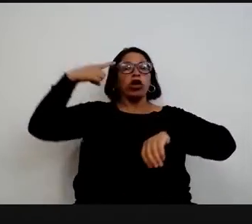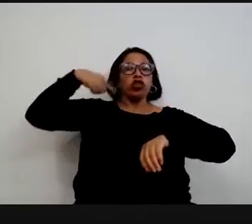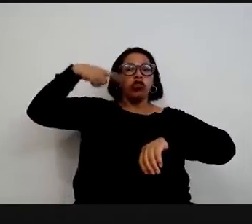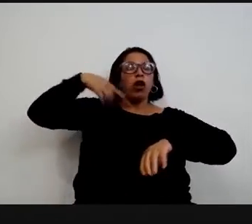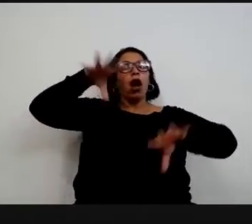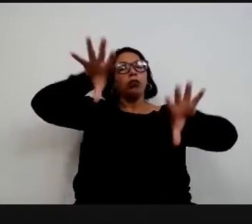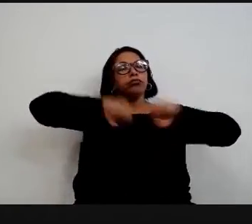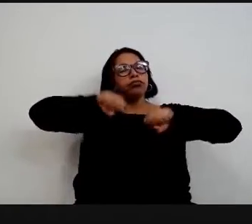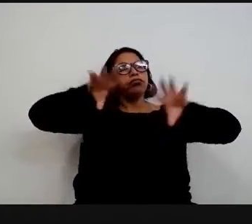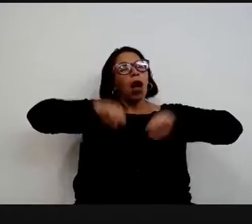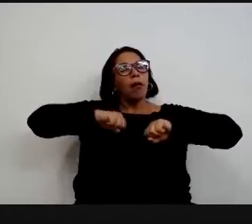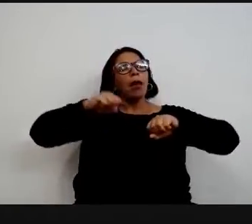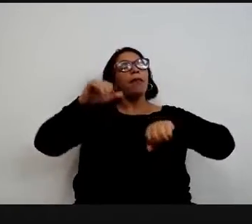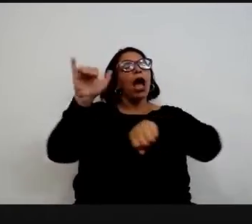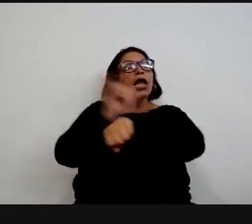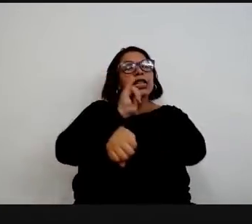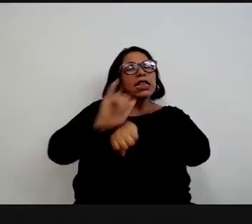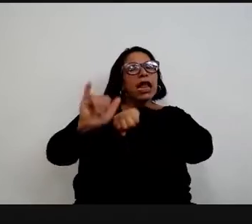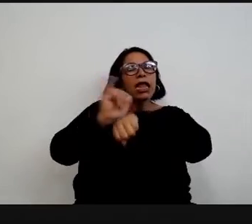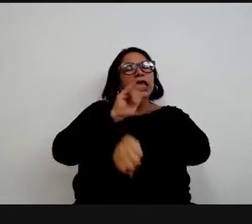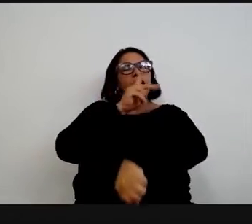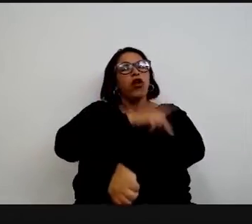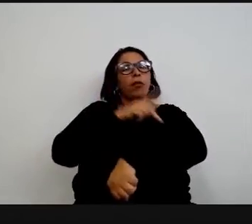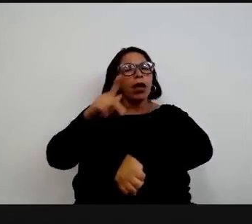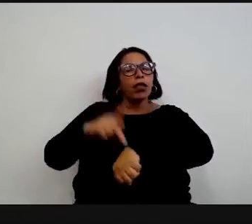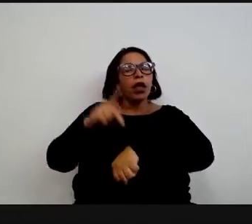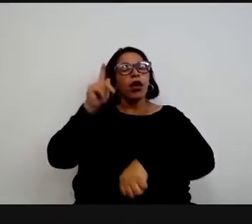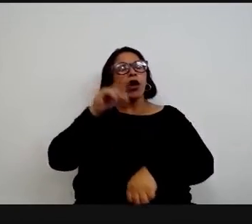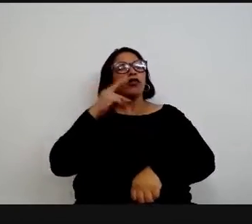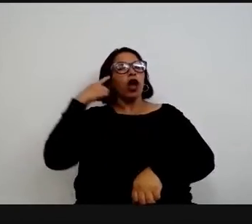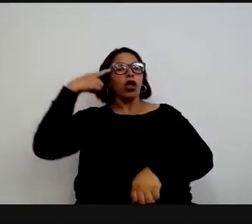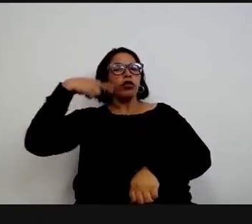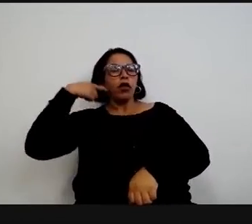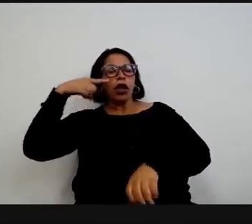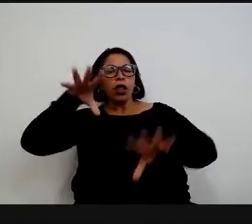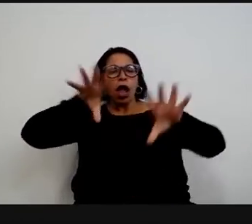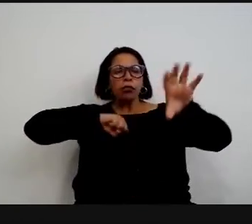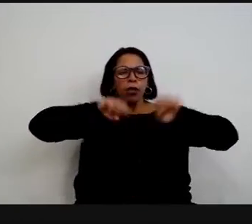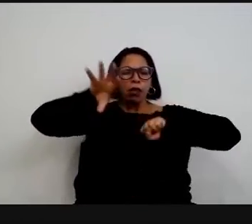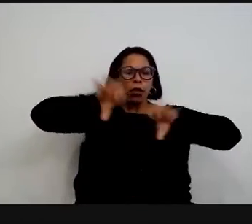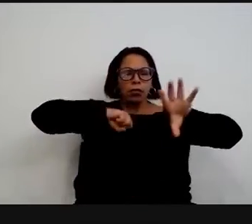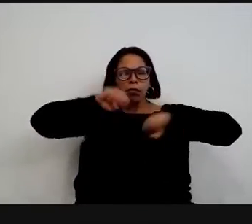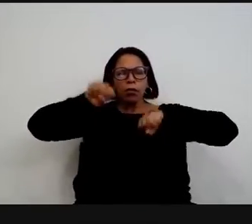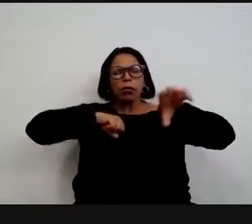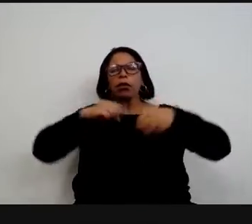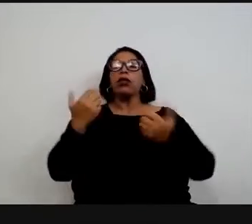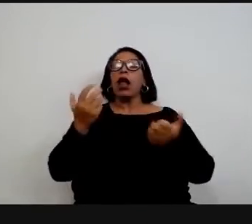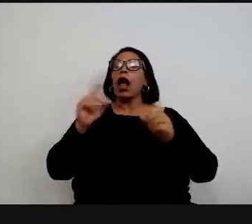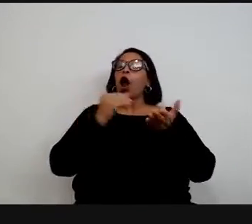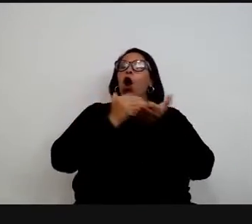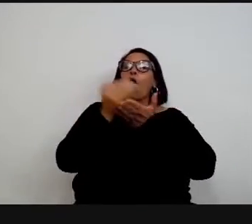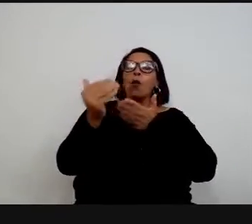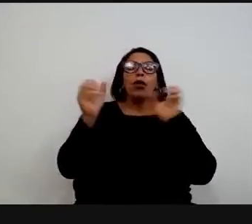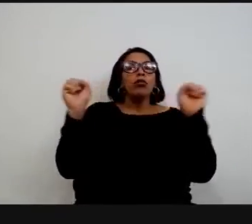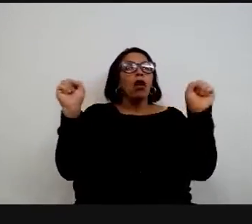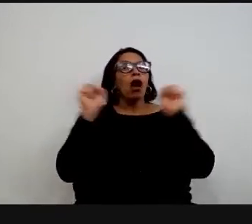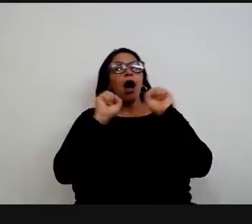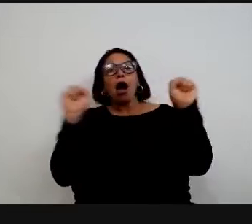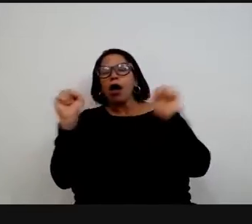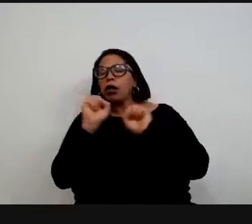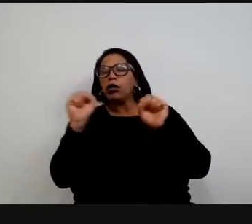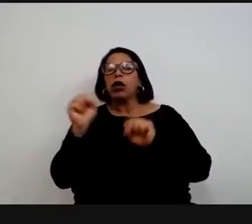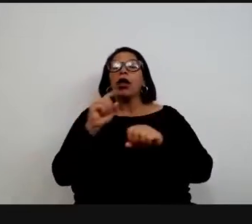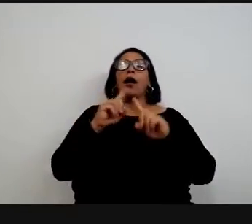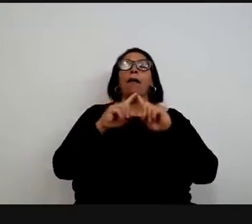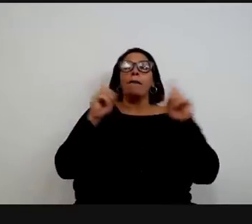altamente favorável, né? E os docentes adoraram, e depois isso já está implantado, né? Só que, como no